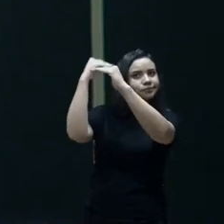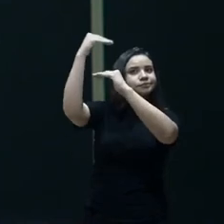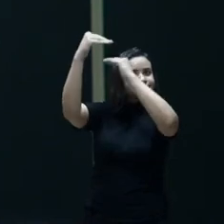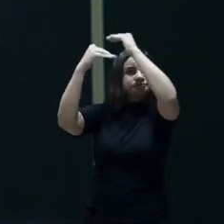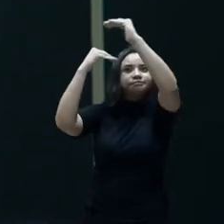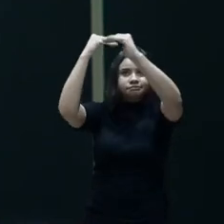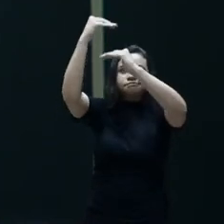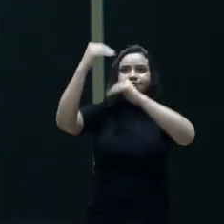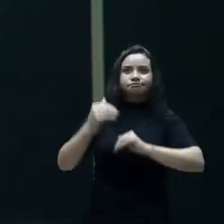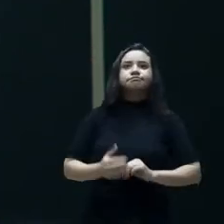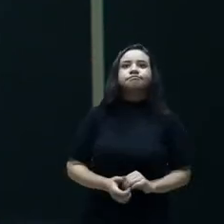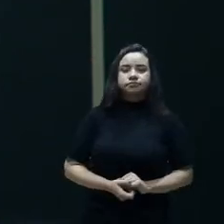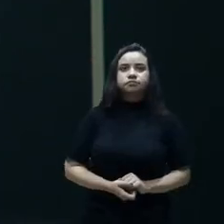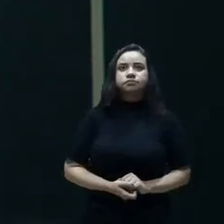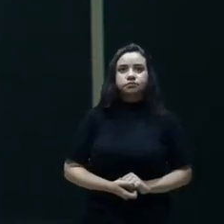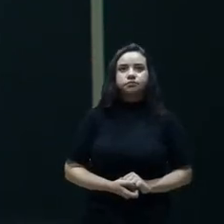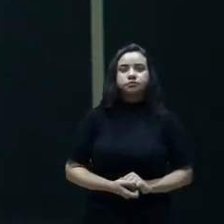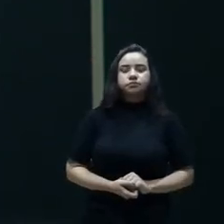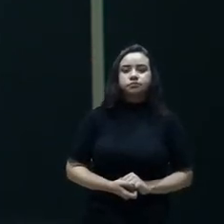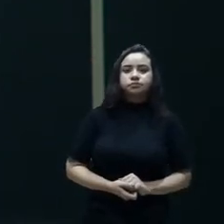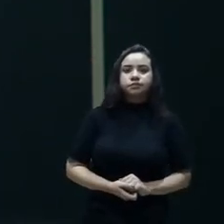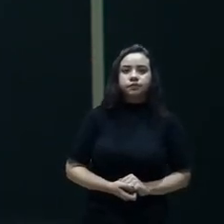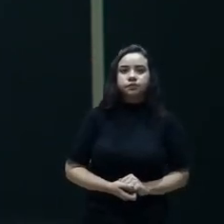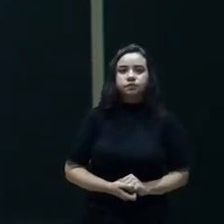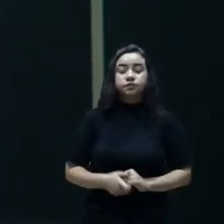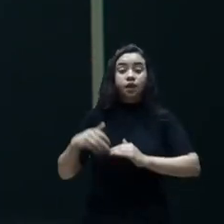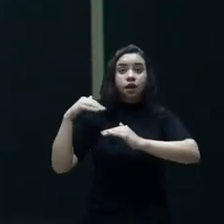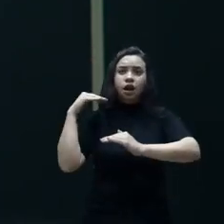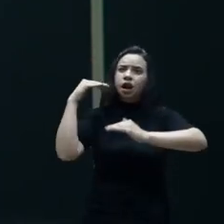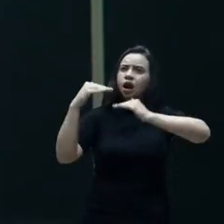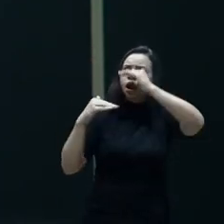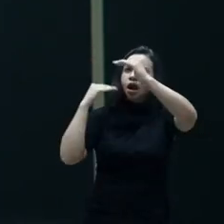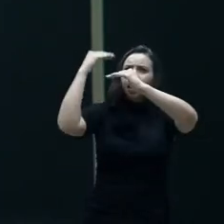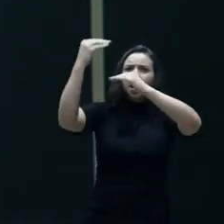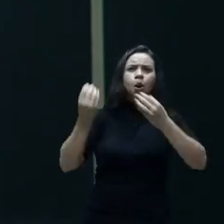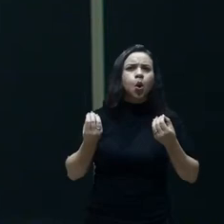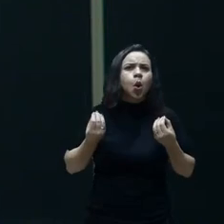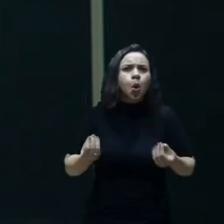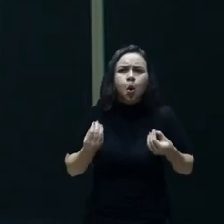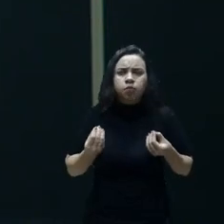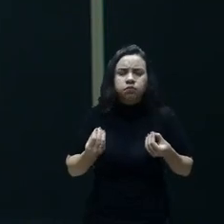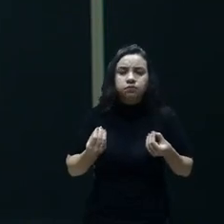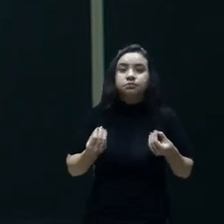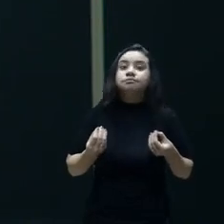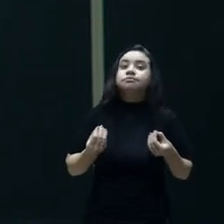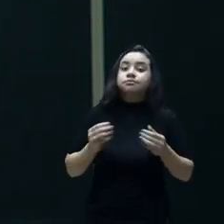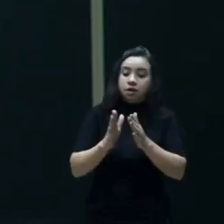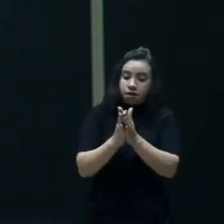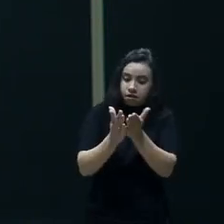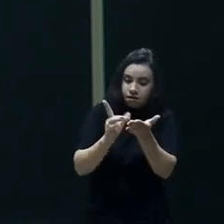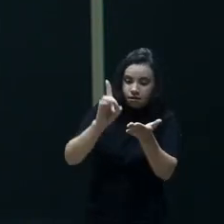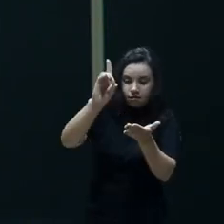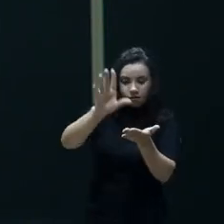E esse crescimento, ele vem através da palavra de Deus. Em um momento tão bonito que